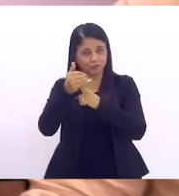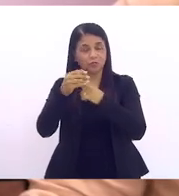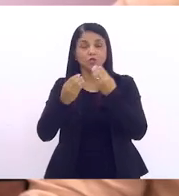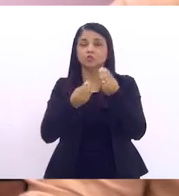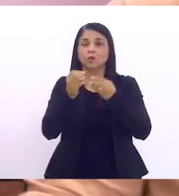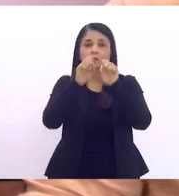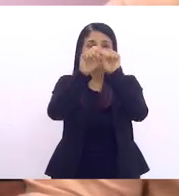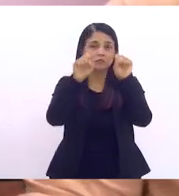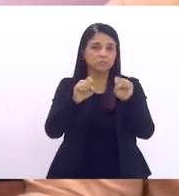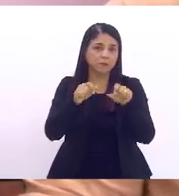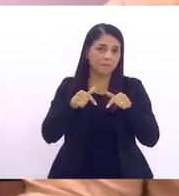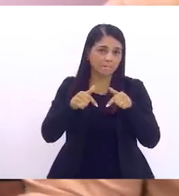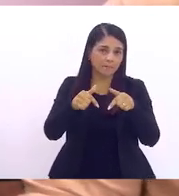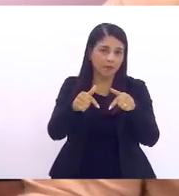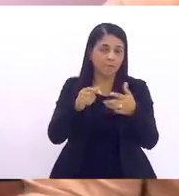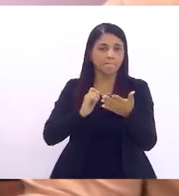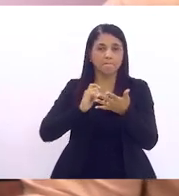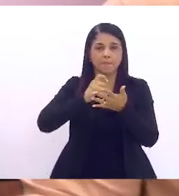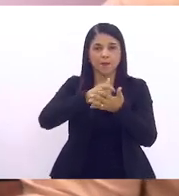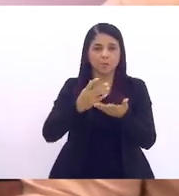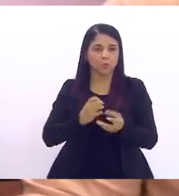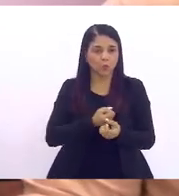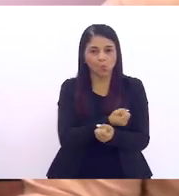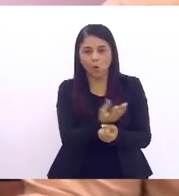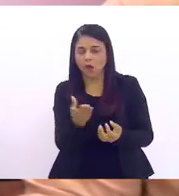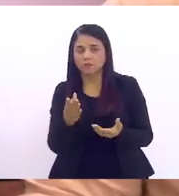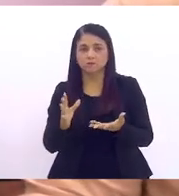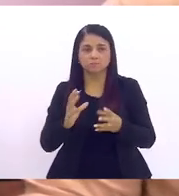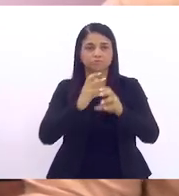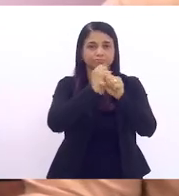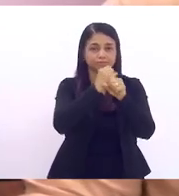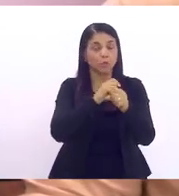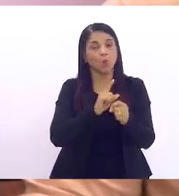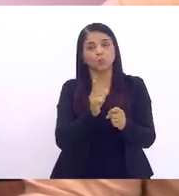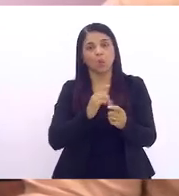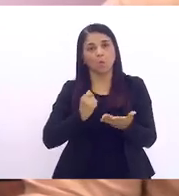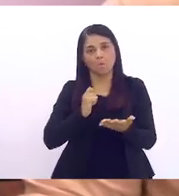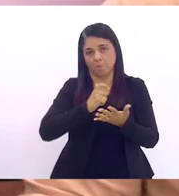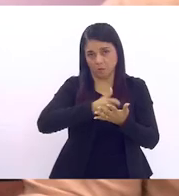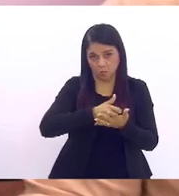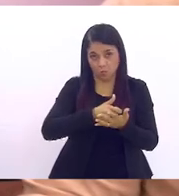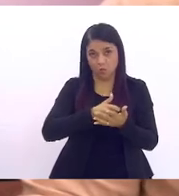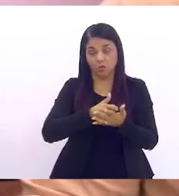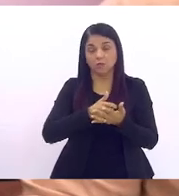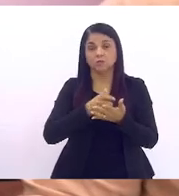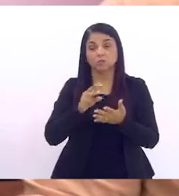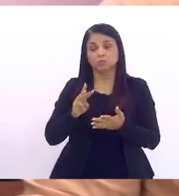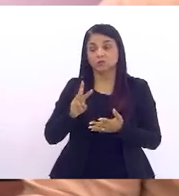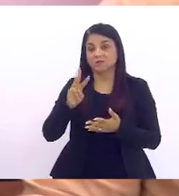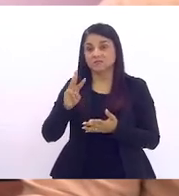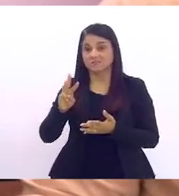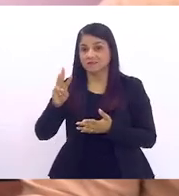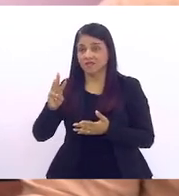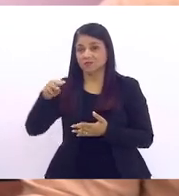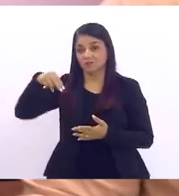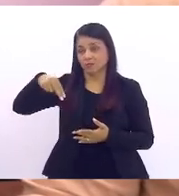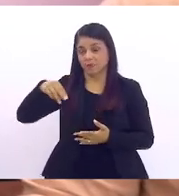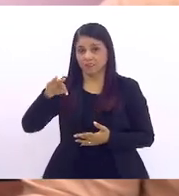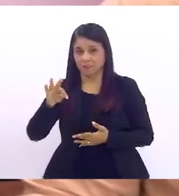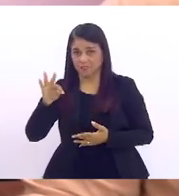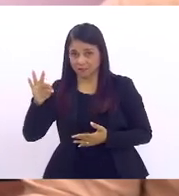sistema quantidade de pagamentos de não pagamentos estão disponíveis eh no site da ntt e no site